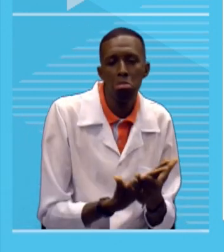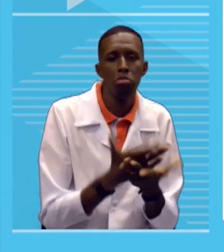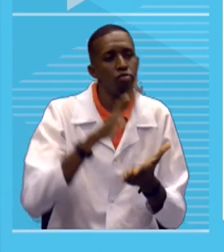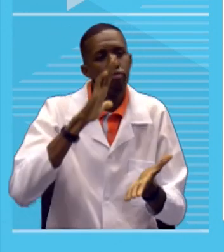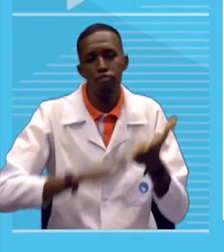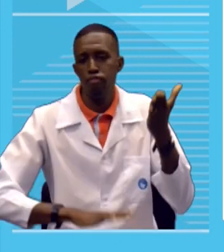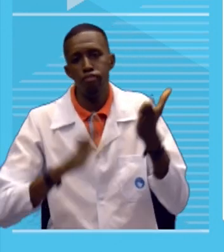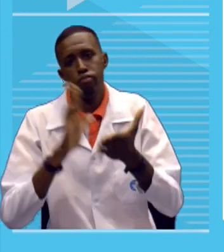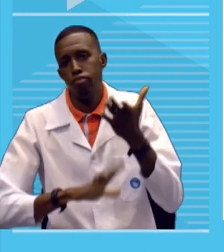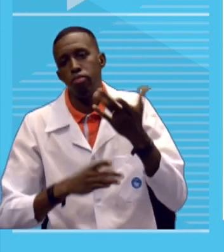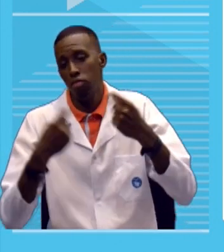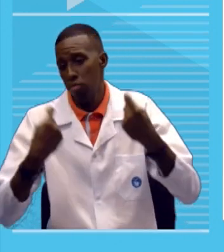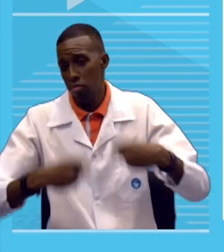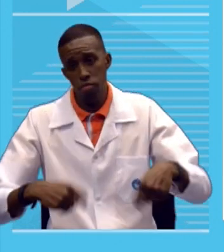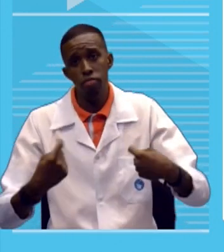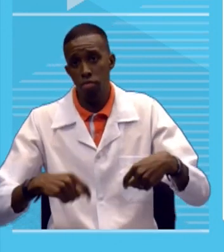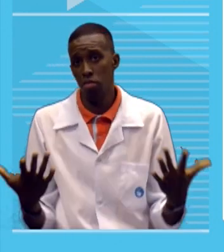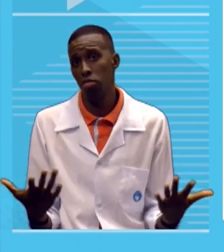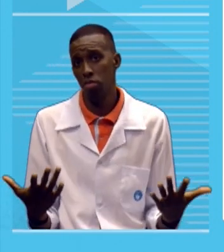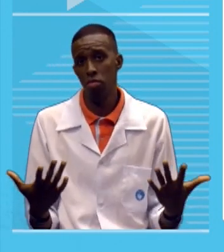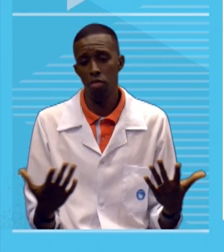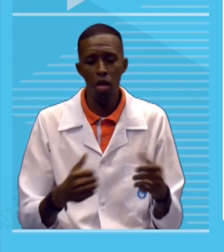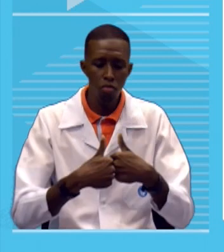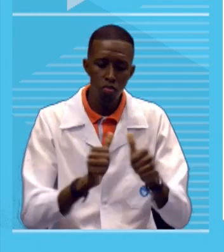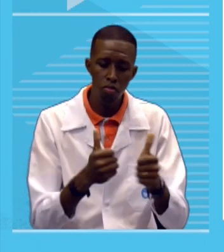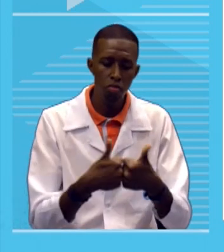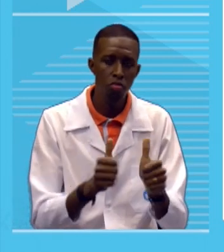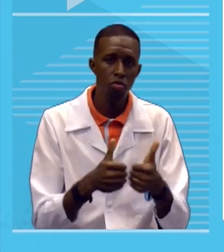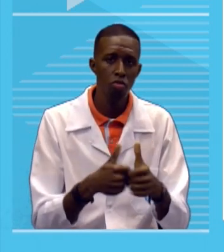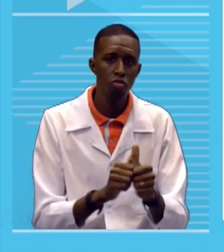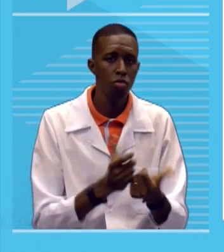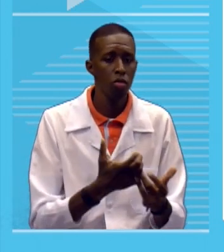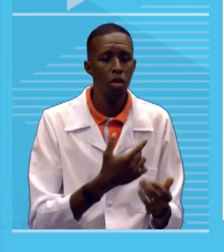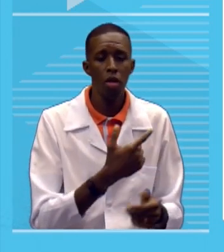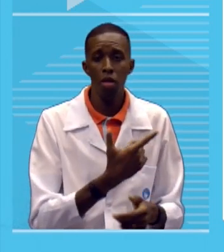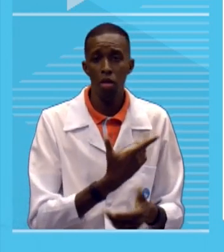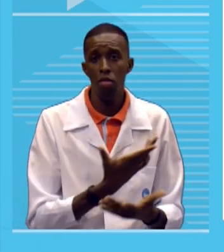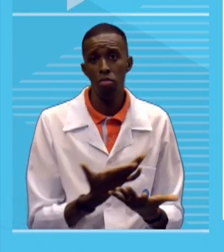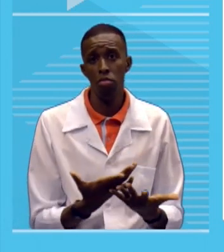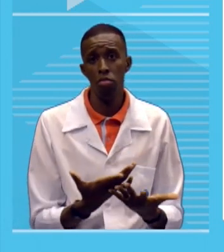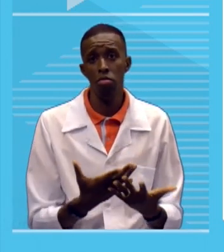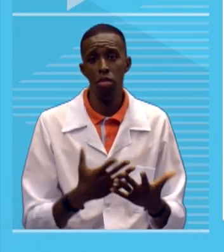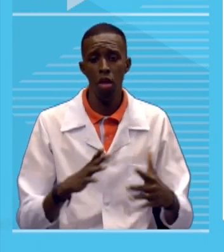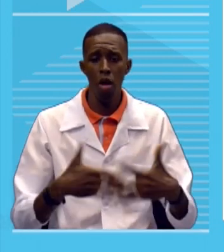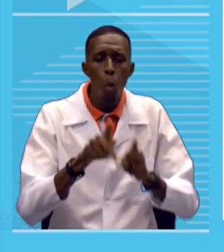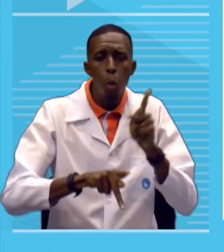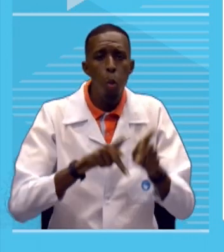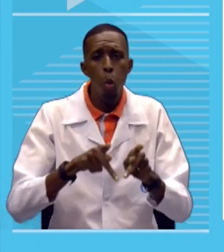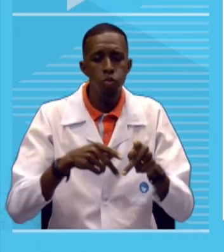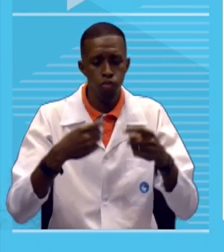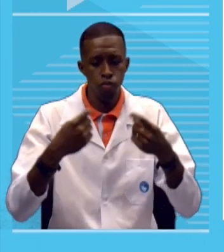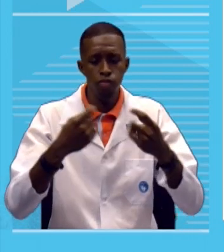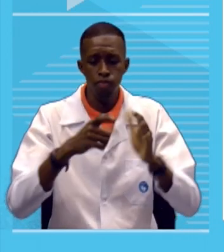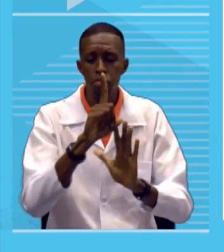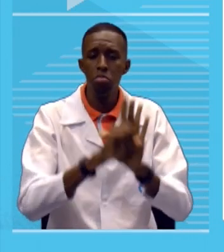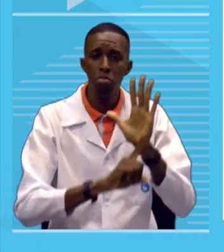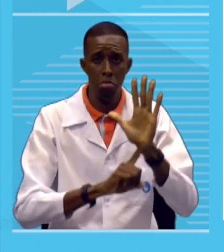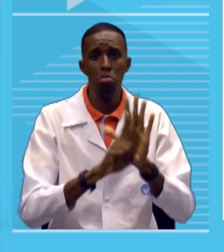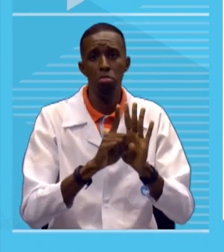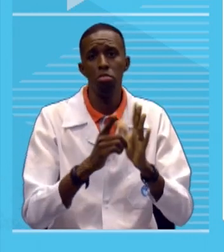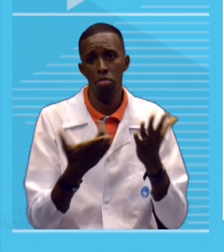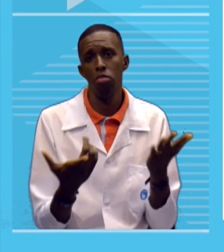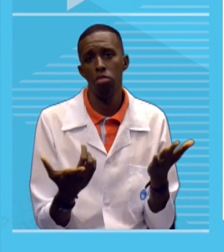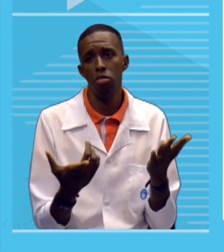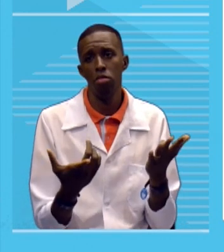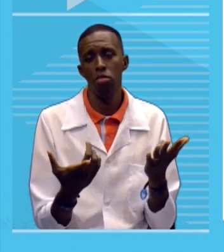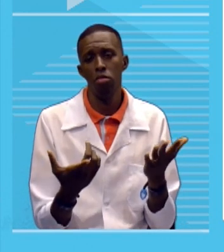um direito de um indivíduo, né? Dentro do coletivo. E também entra a questão da comunicação, de